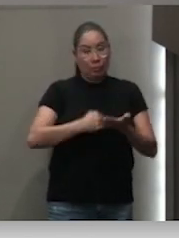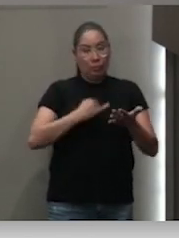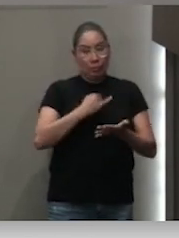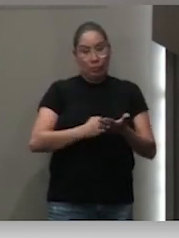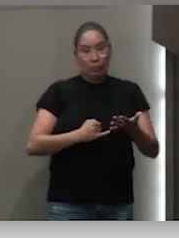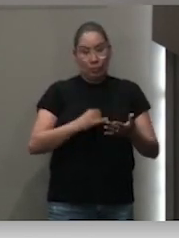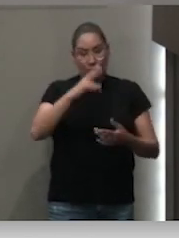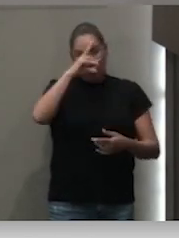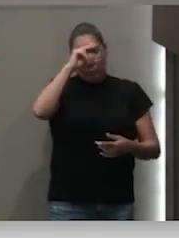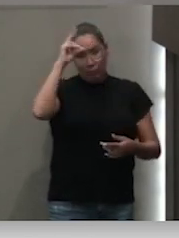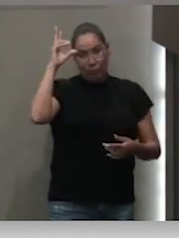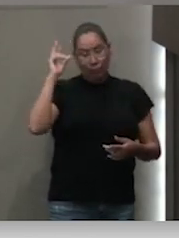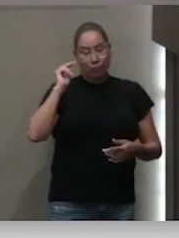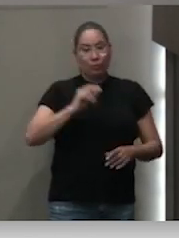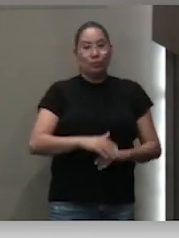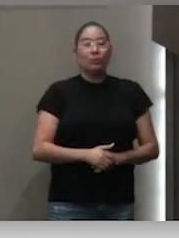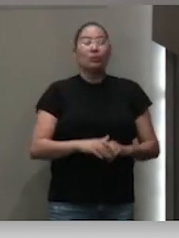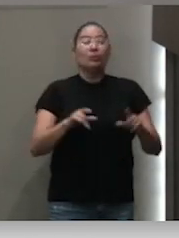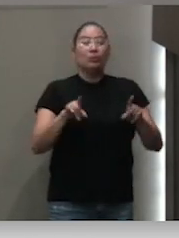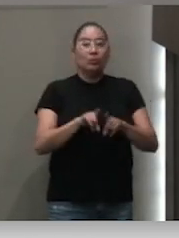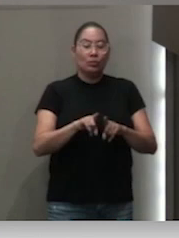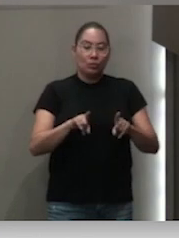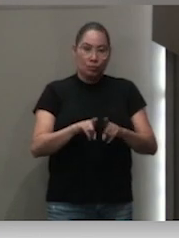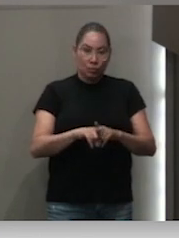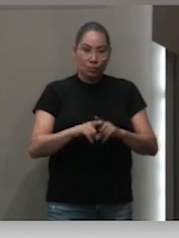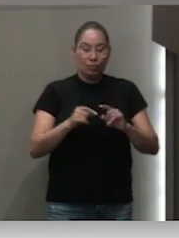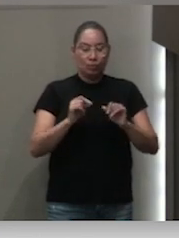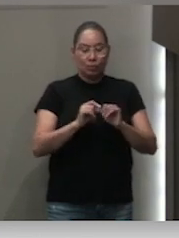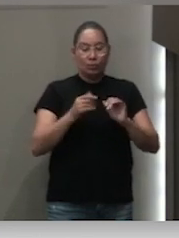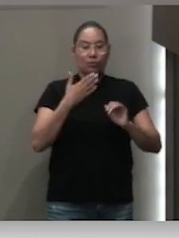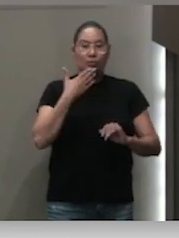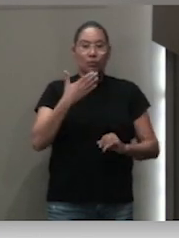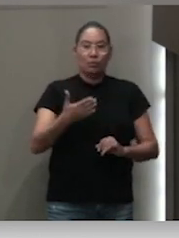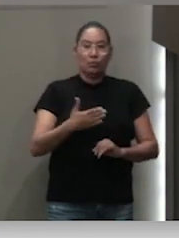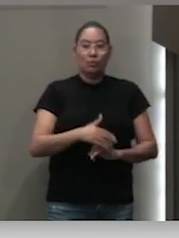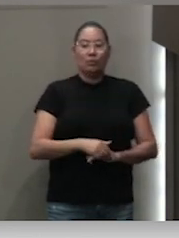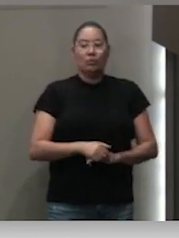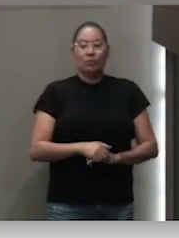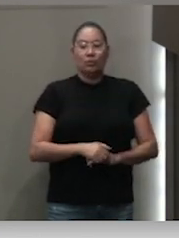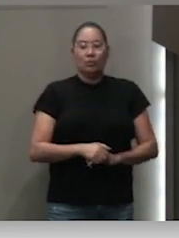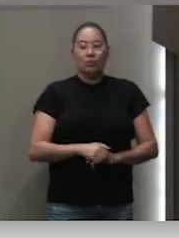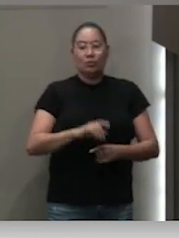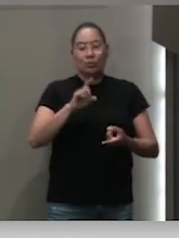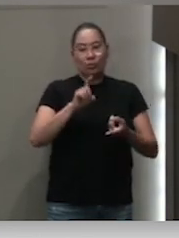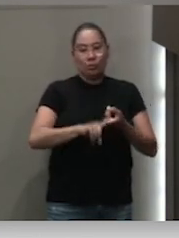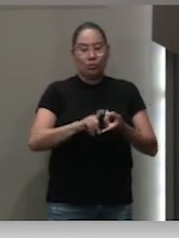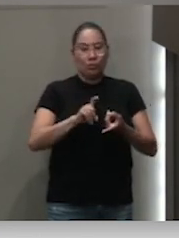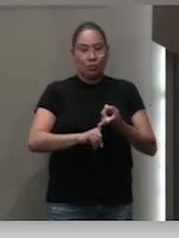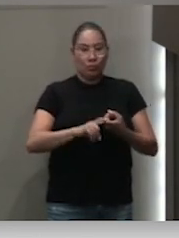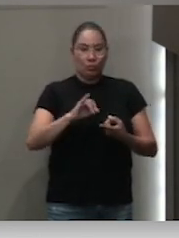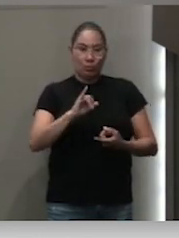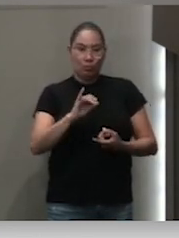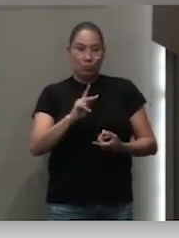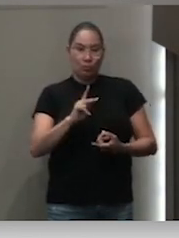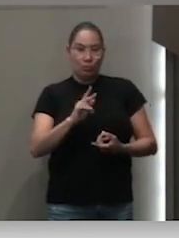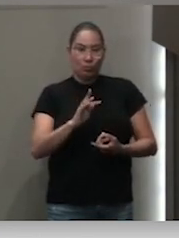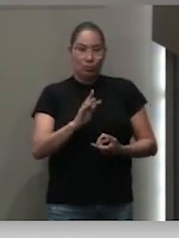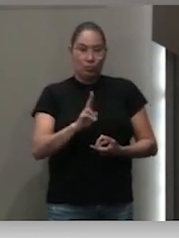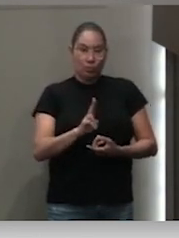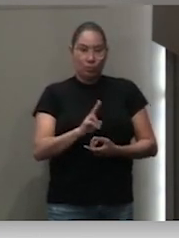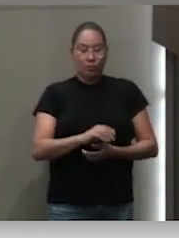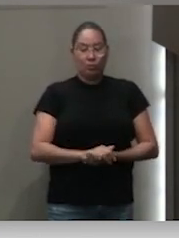indicamos o refis das os refis eh para as dívidas de ptu com o aumento que houve para